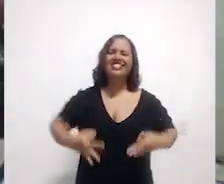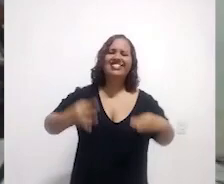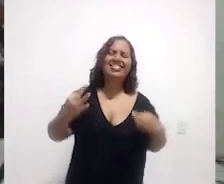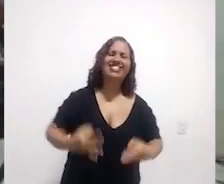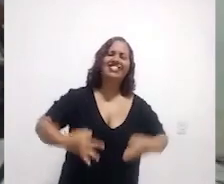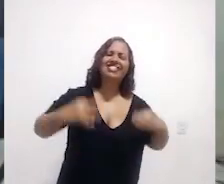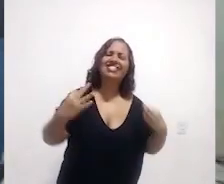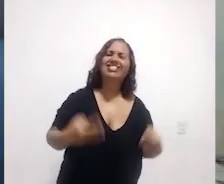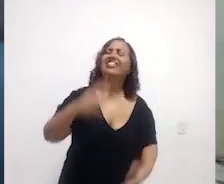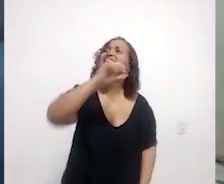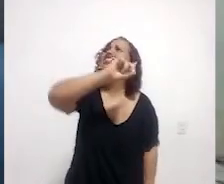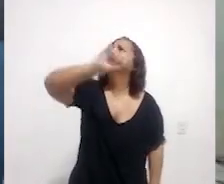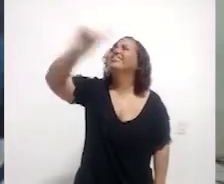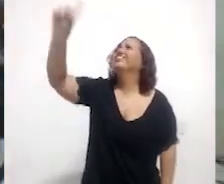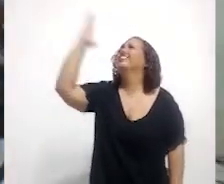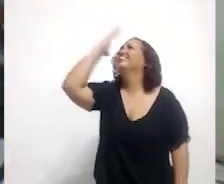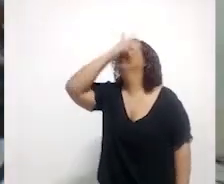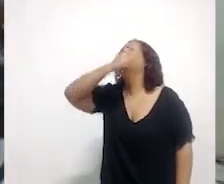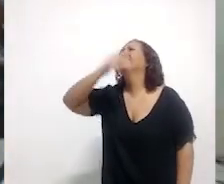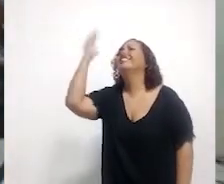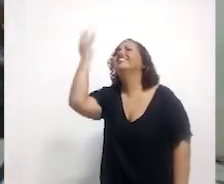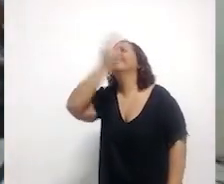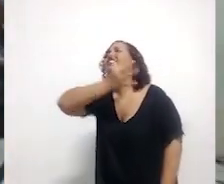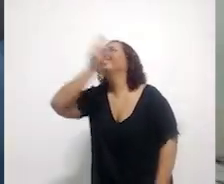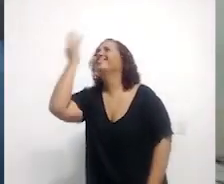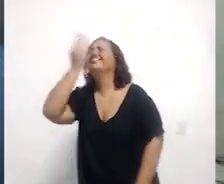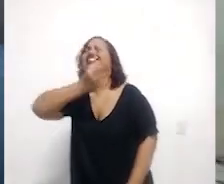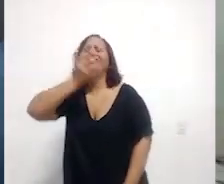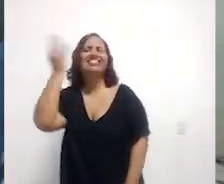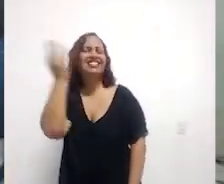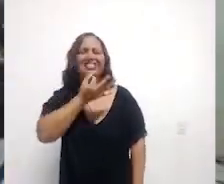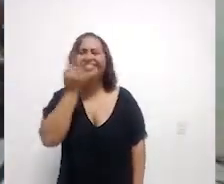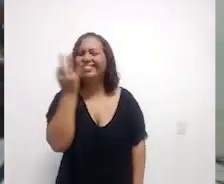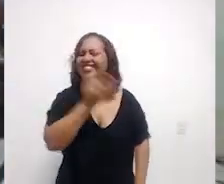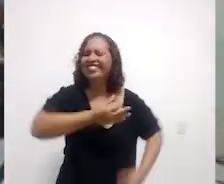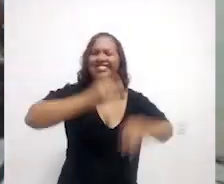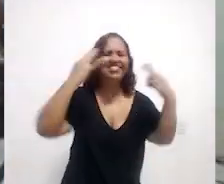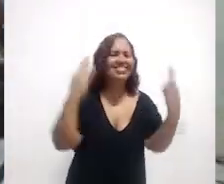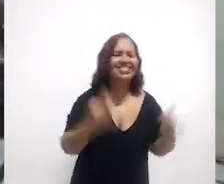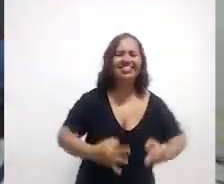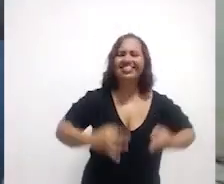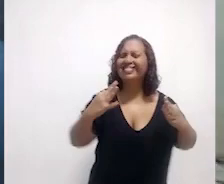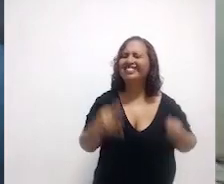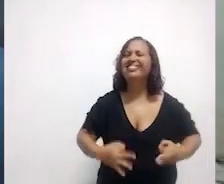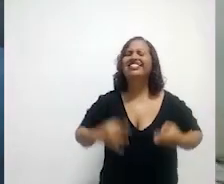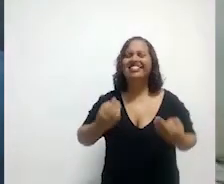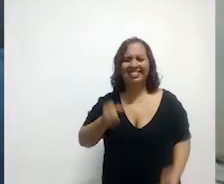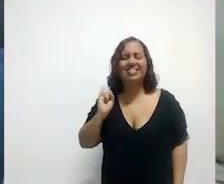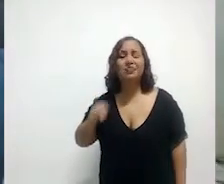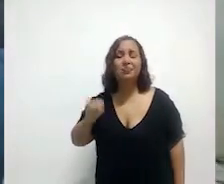tu és formoso, tu és o Deus.